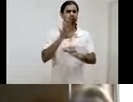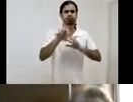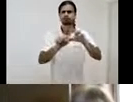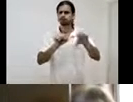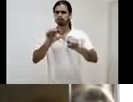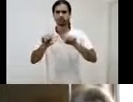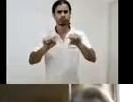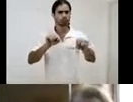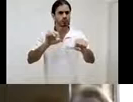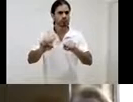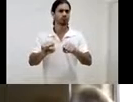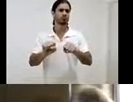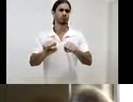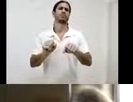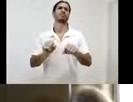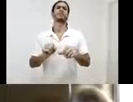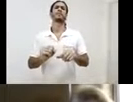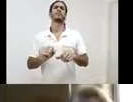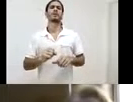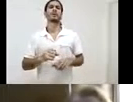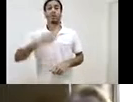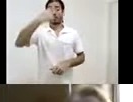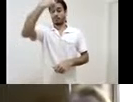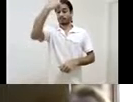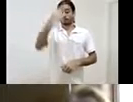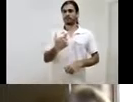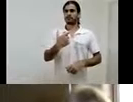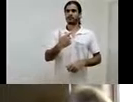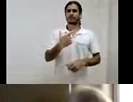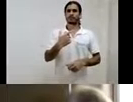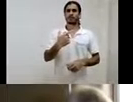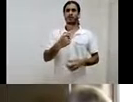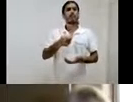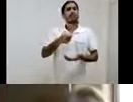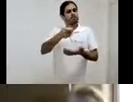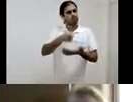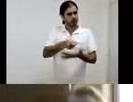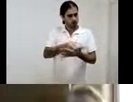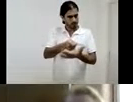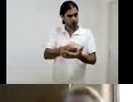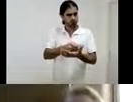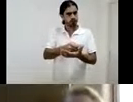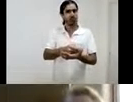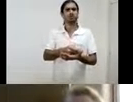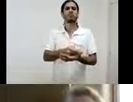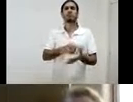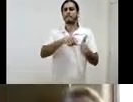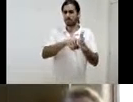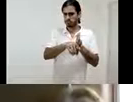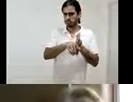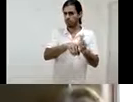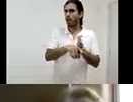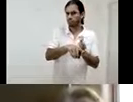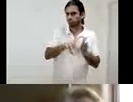uma pretensão científica, uma pesquisa científica nas ciências humanas, deveria